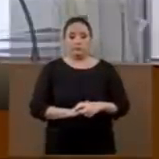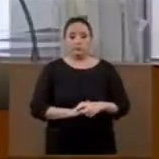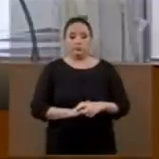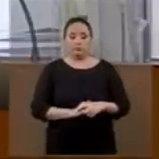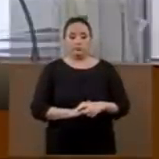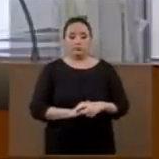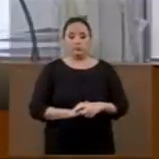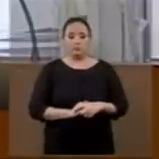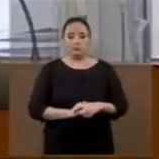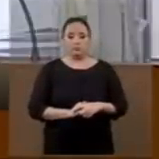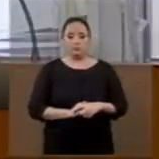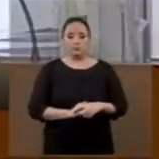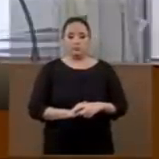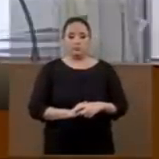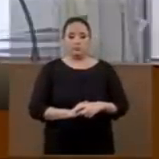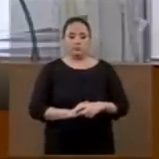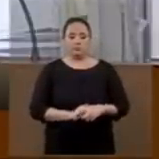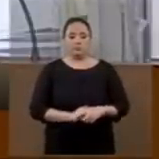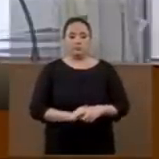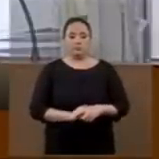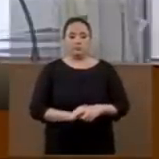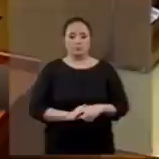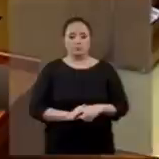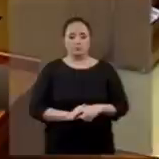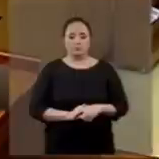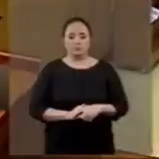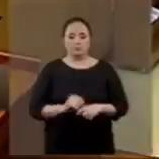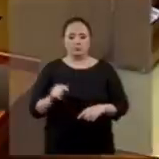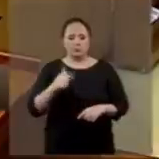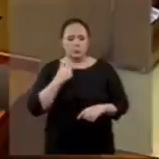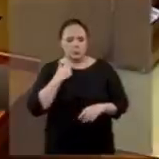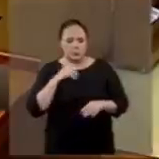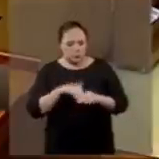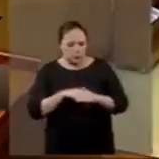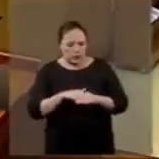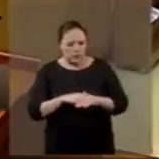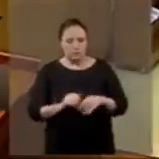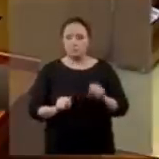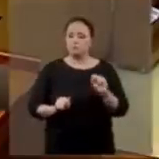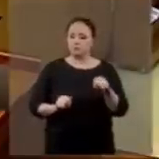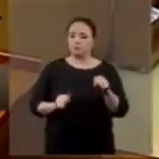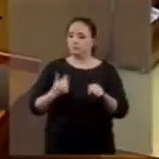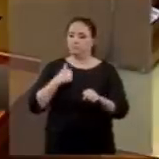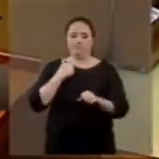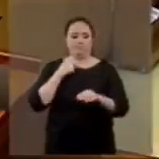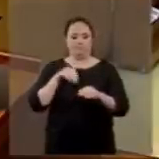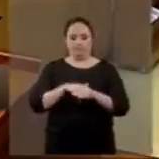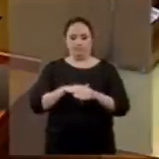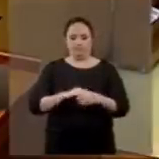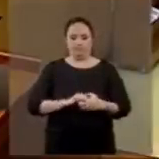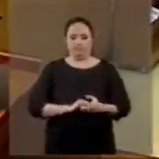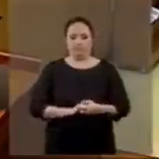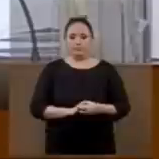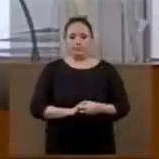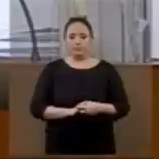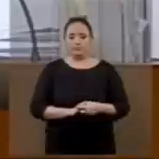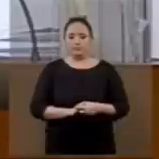Vossa Excelência, tem impedimento? Tem impedimento por ter atuado. Pois não. Ah, por ter atuado como advogado.